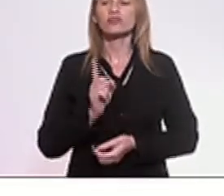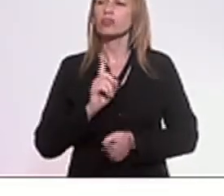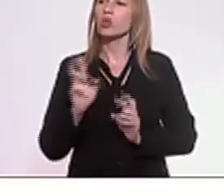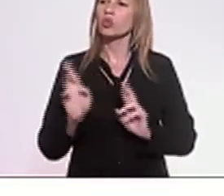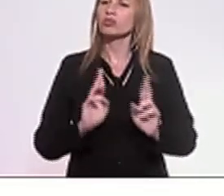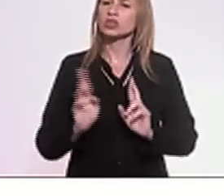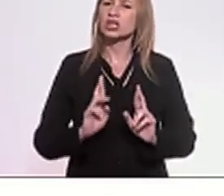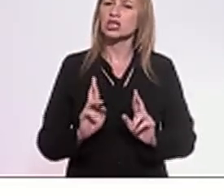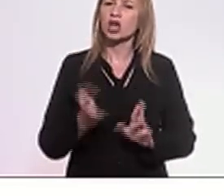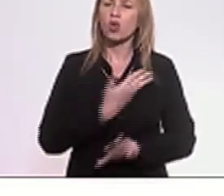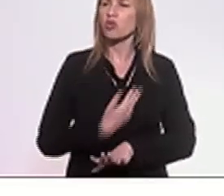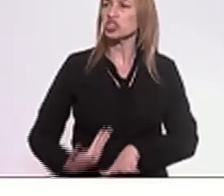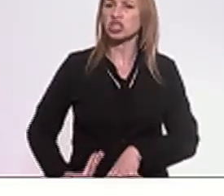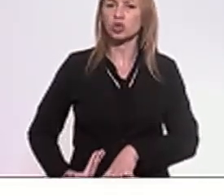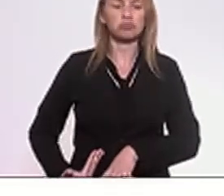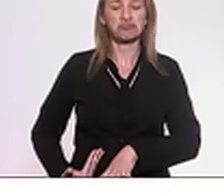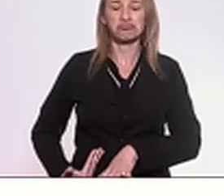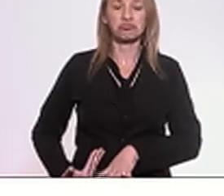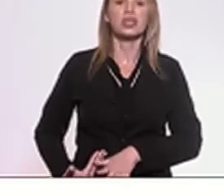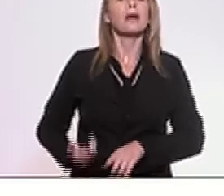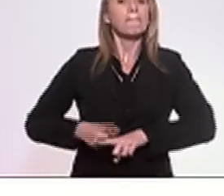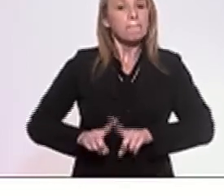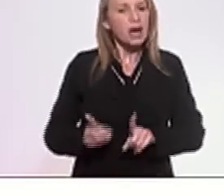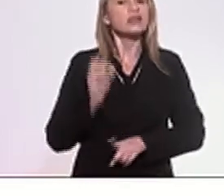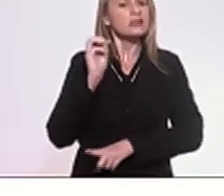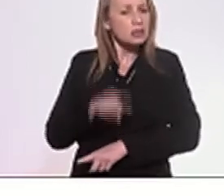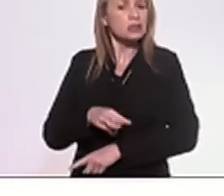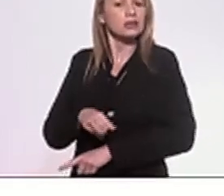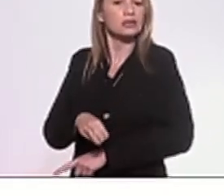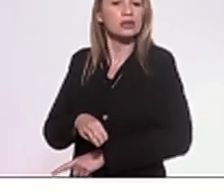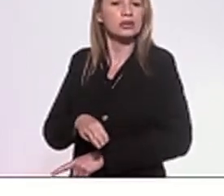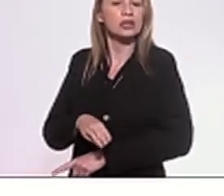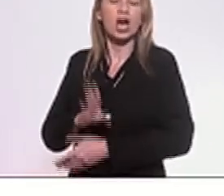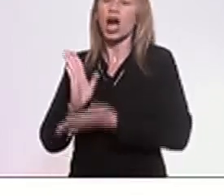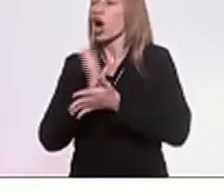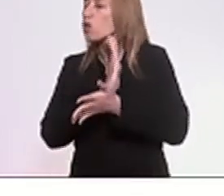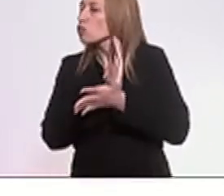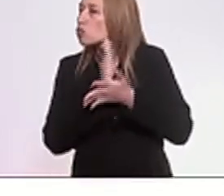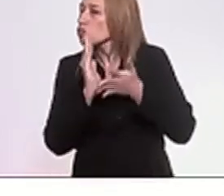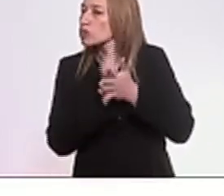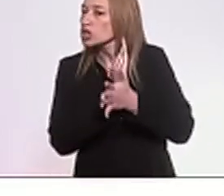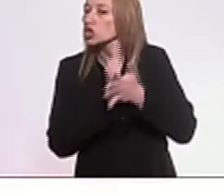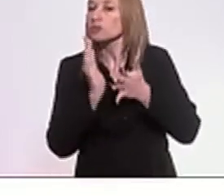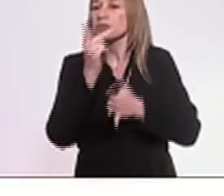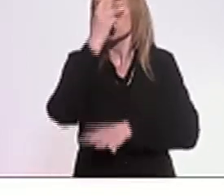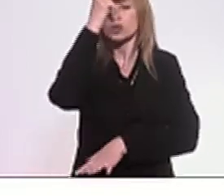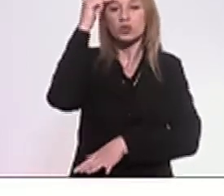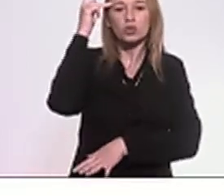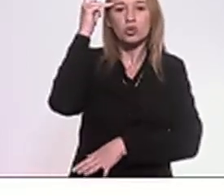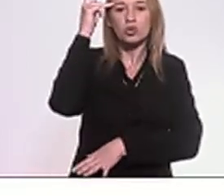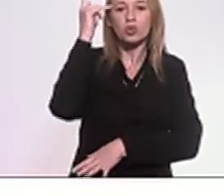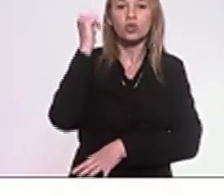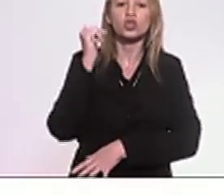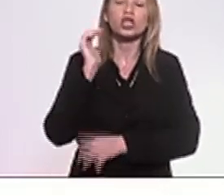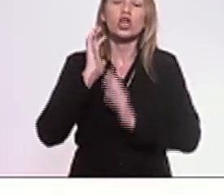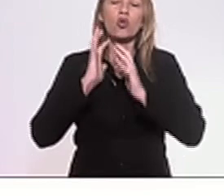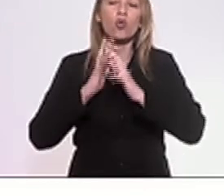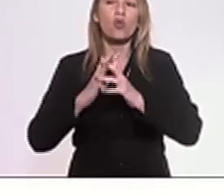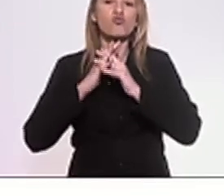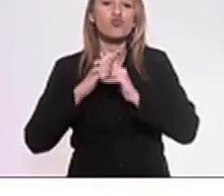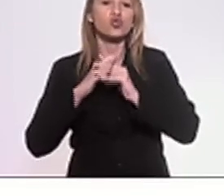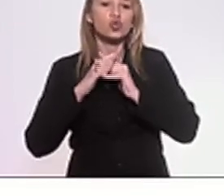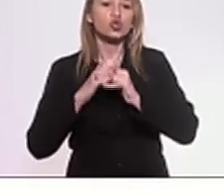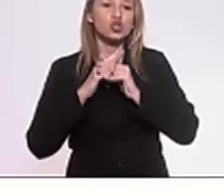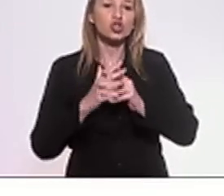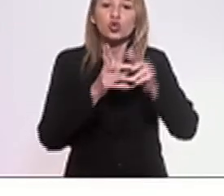relacionado ao governador, mas sim a algumas pessoas que têm confundido